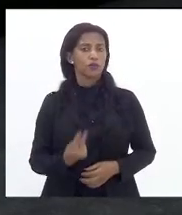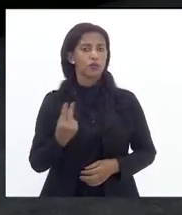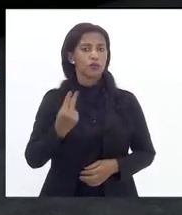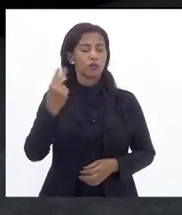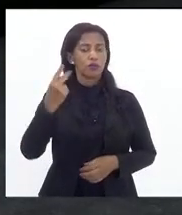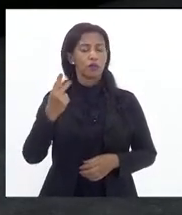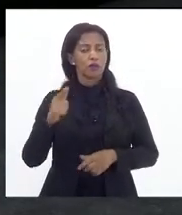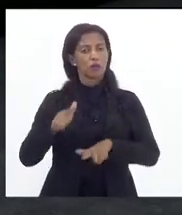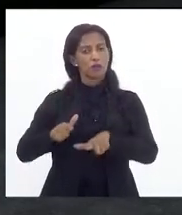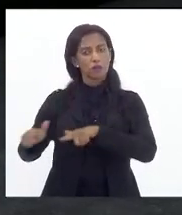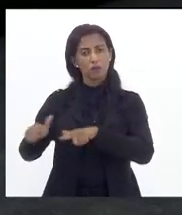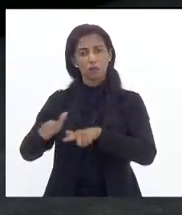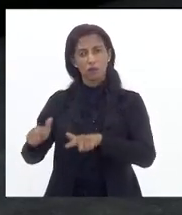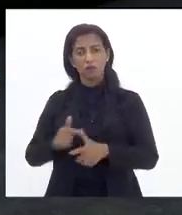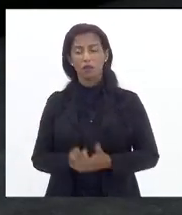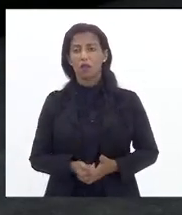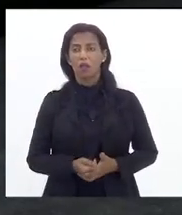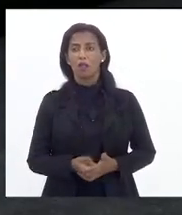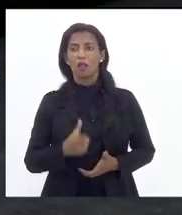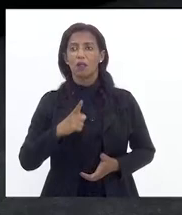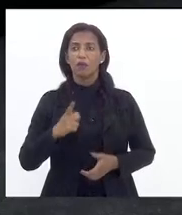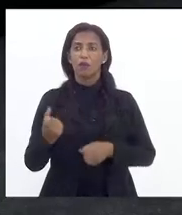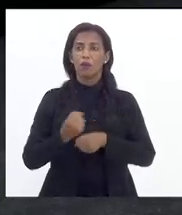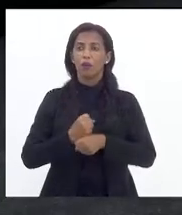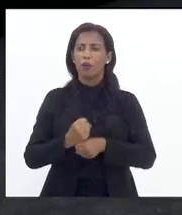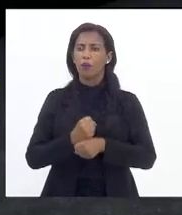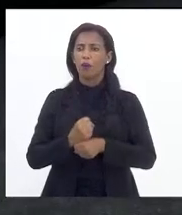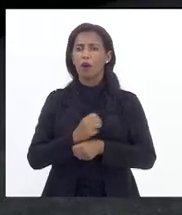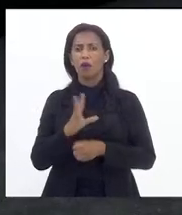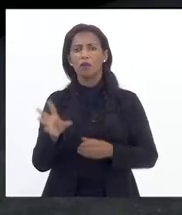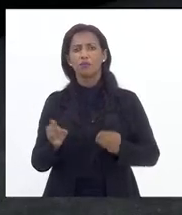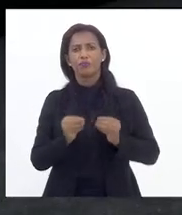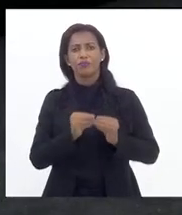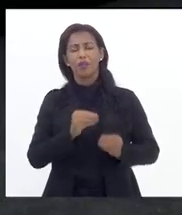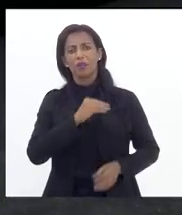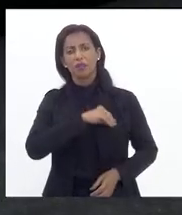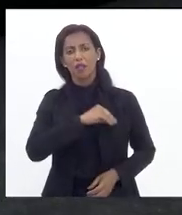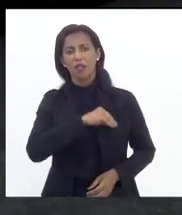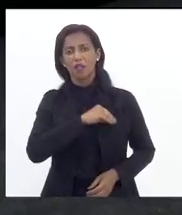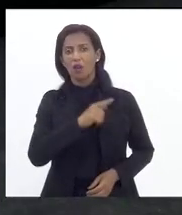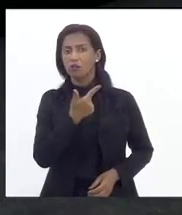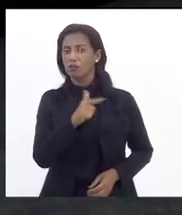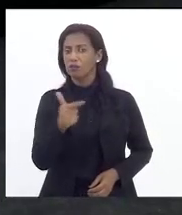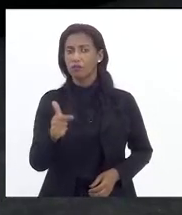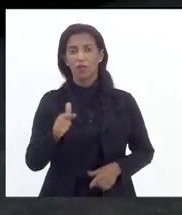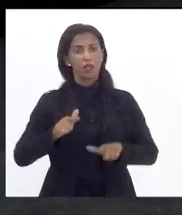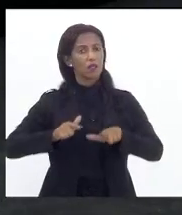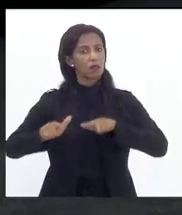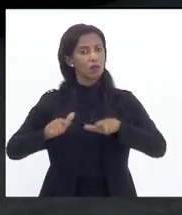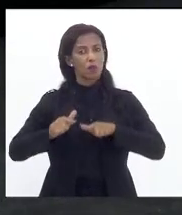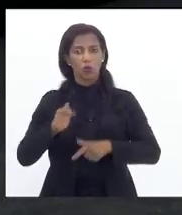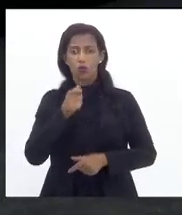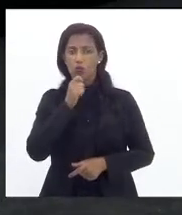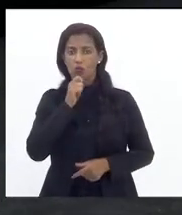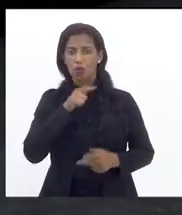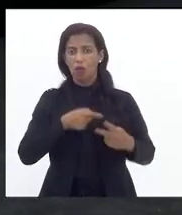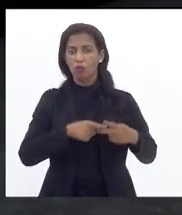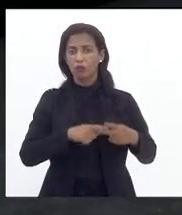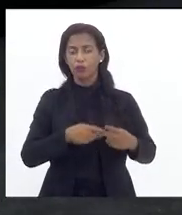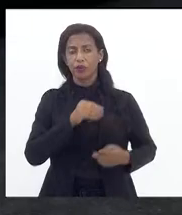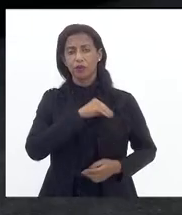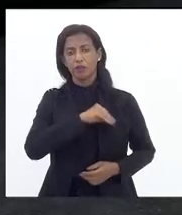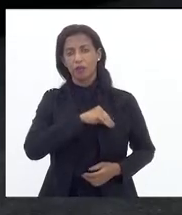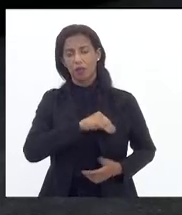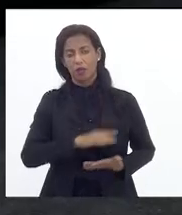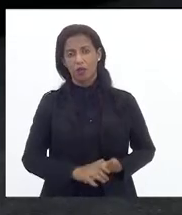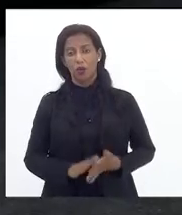dos Servidores que ficam anos e recomposição salarial servidores não têm reajuste com salário mínimo